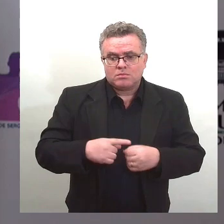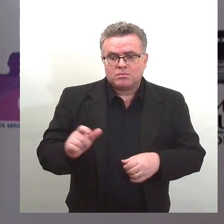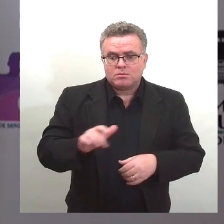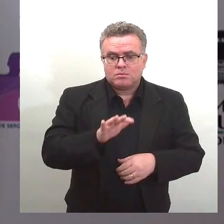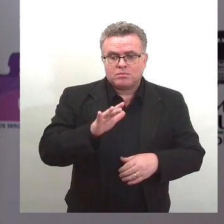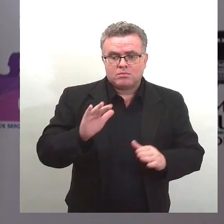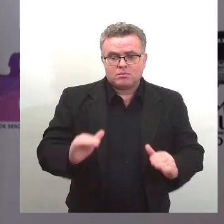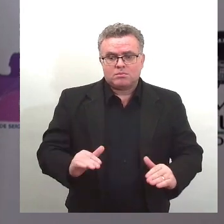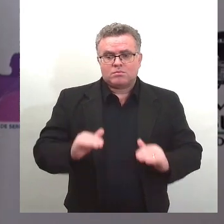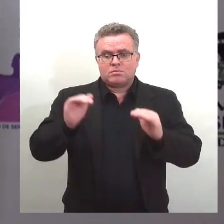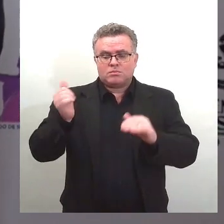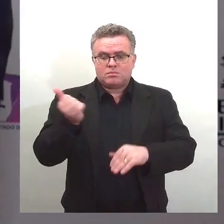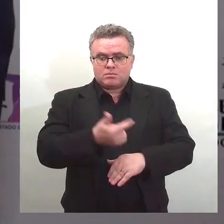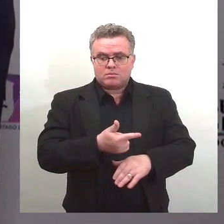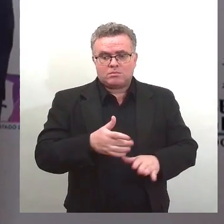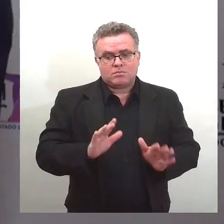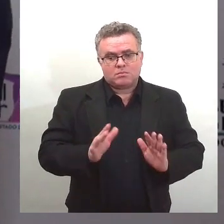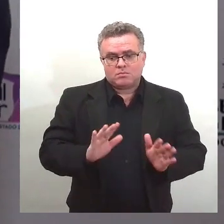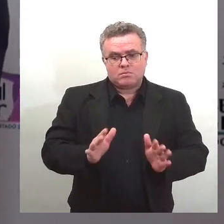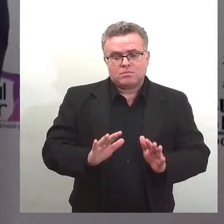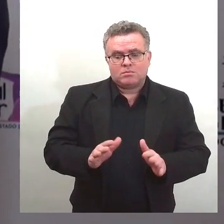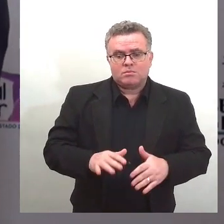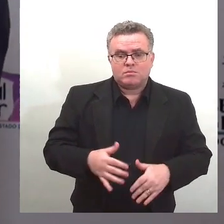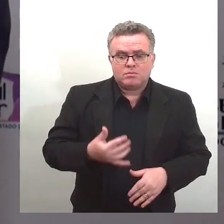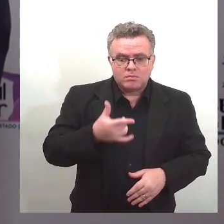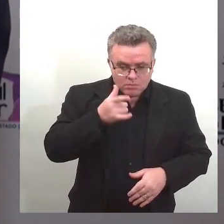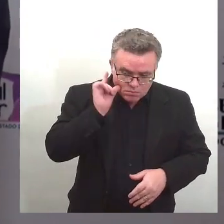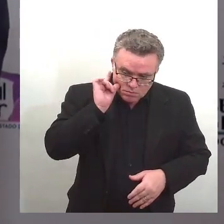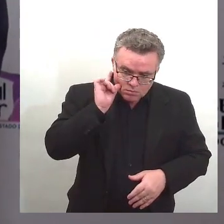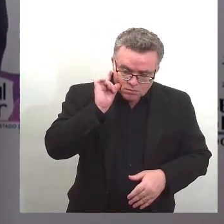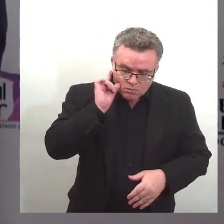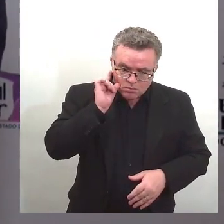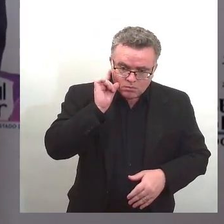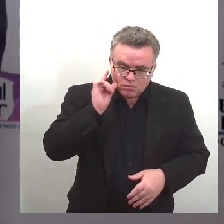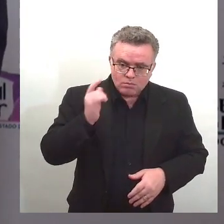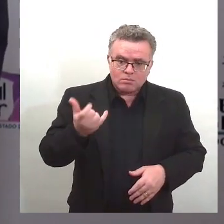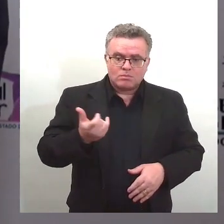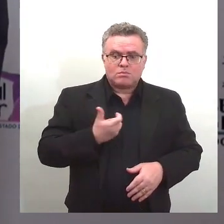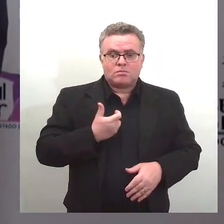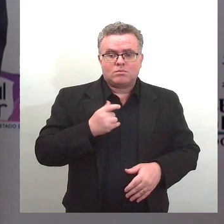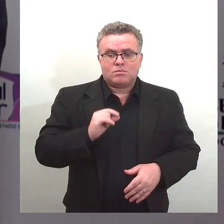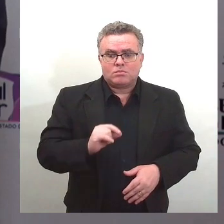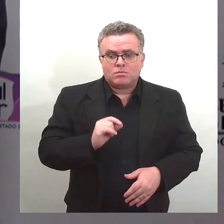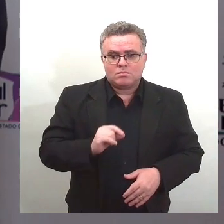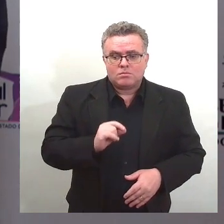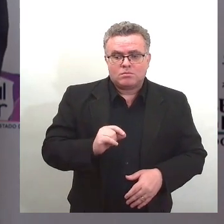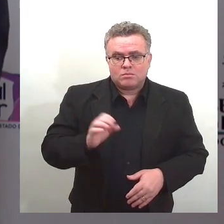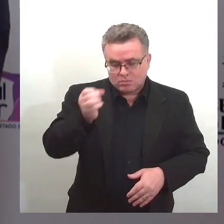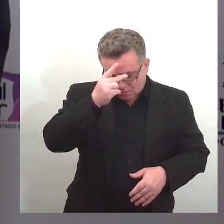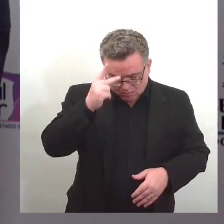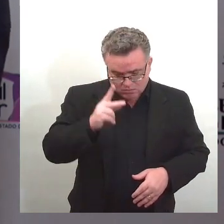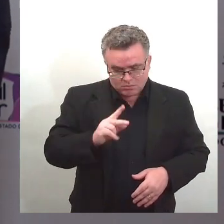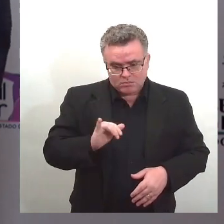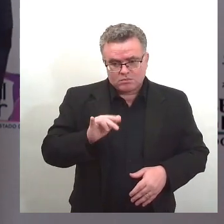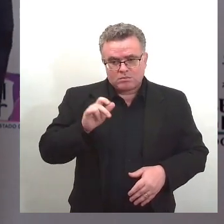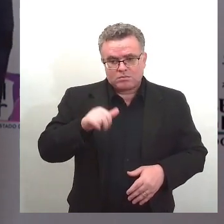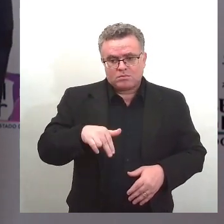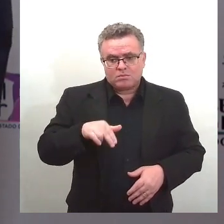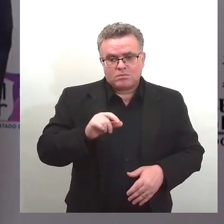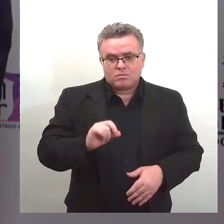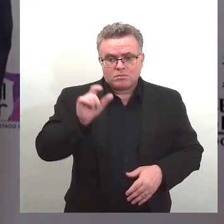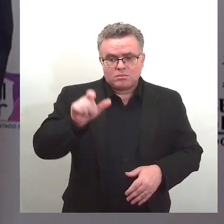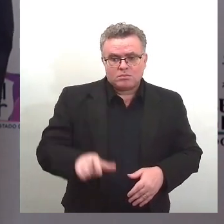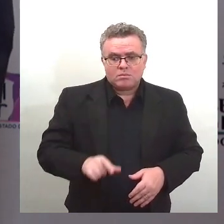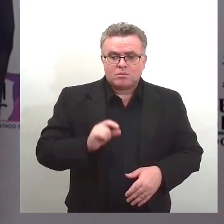todos. Ontem recebemos uma notícia onde a prefeita Hilda teve o seu nome inserido